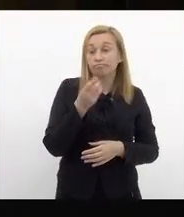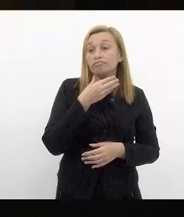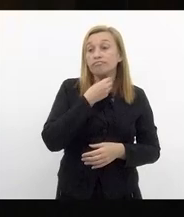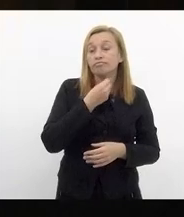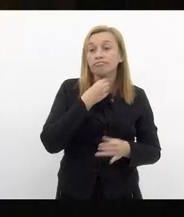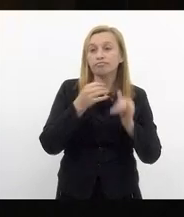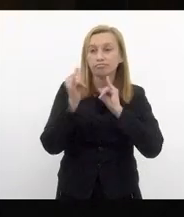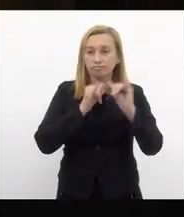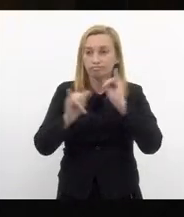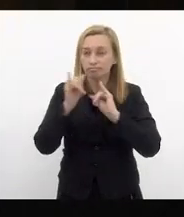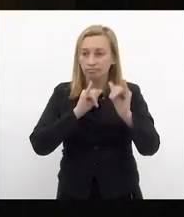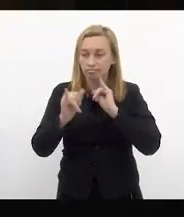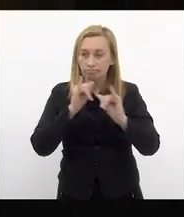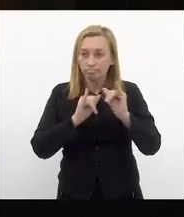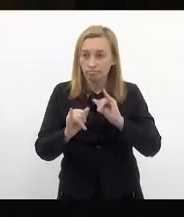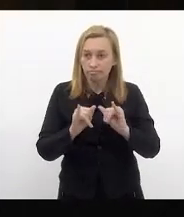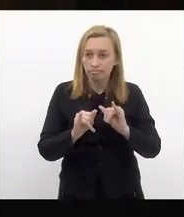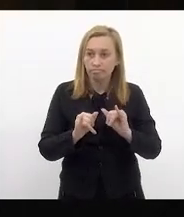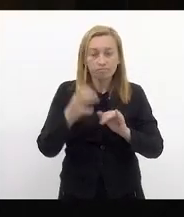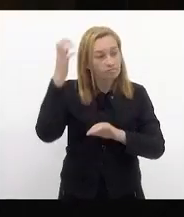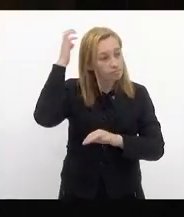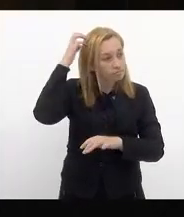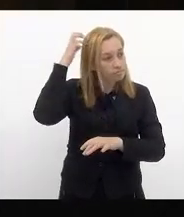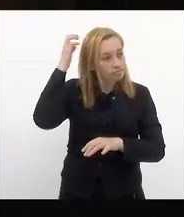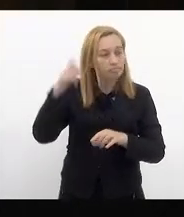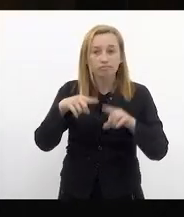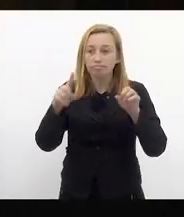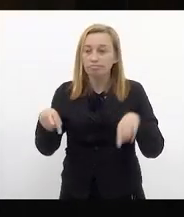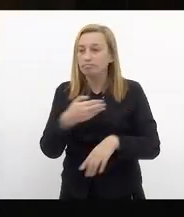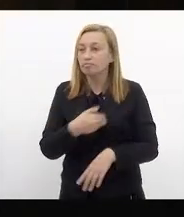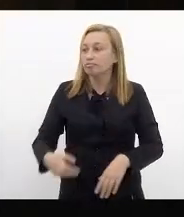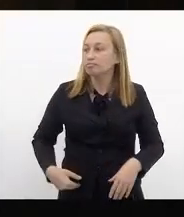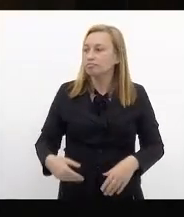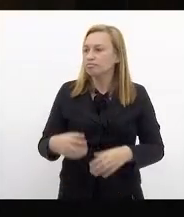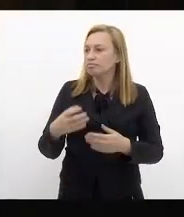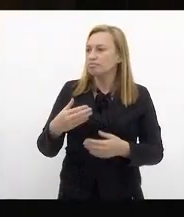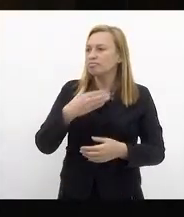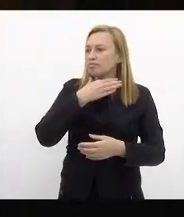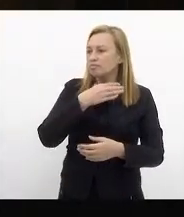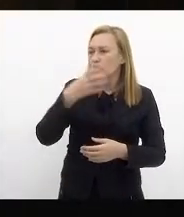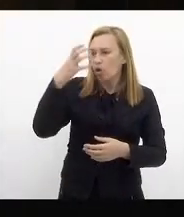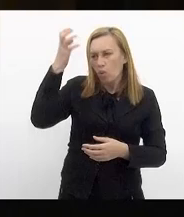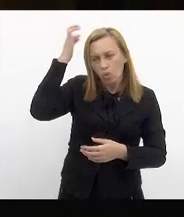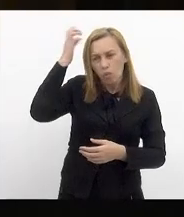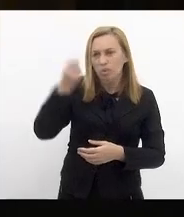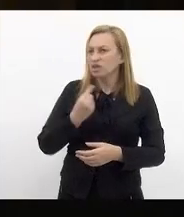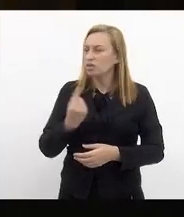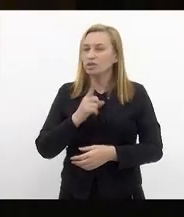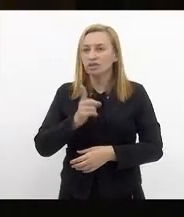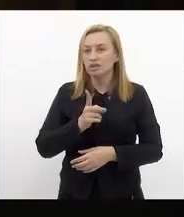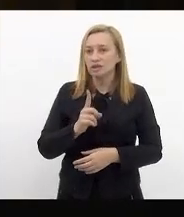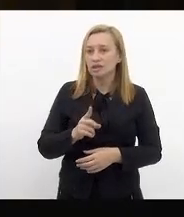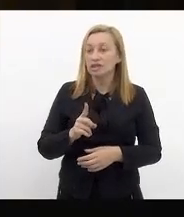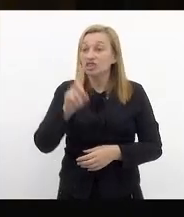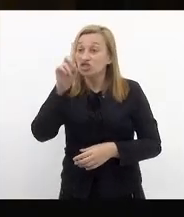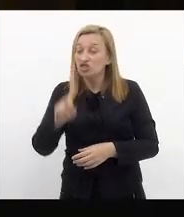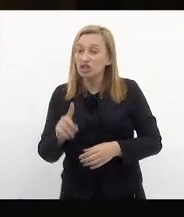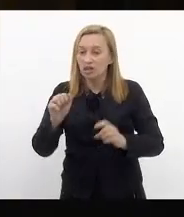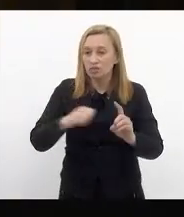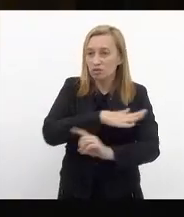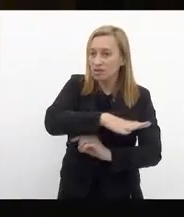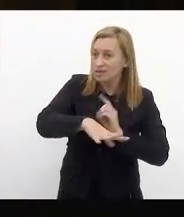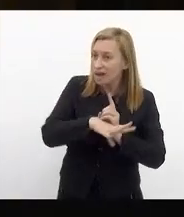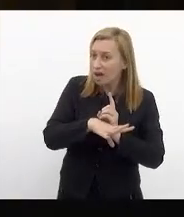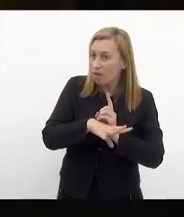servidor a conta de uma crise que não é nossa. Não existe gasto quando a gente fala de garantia de direitos